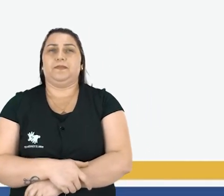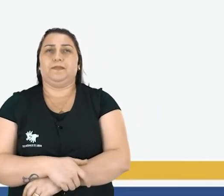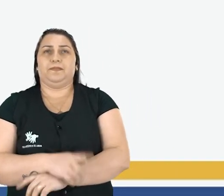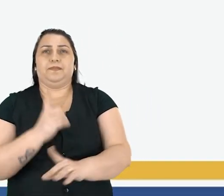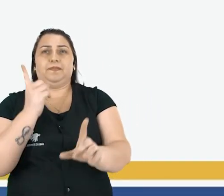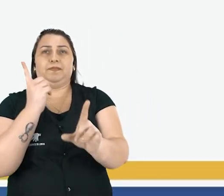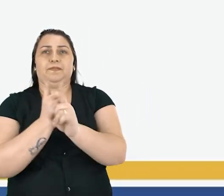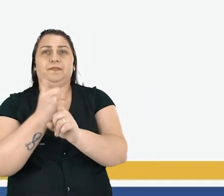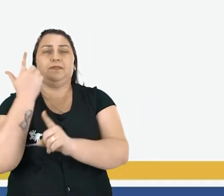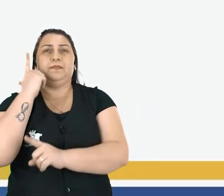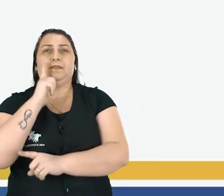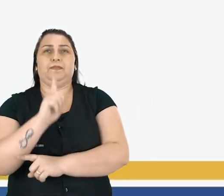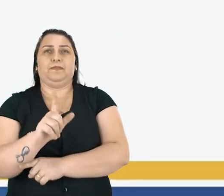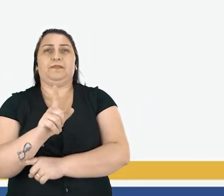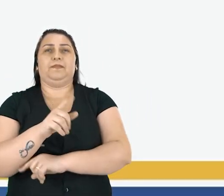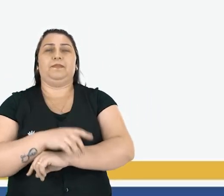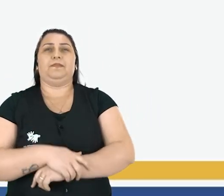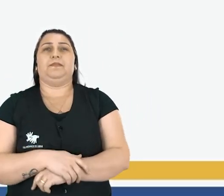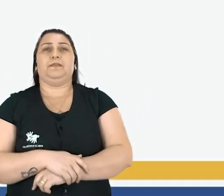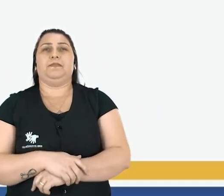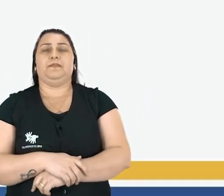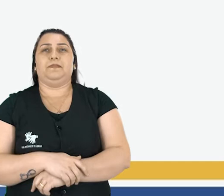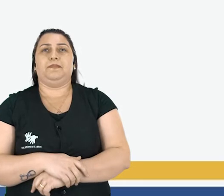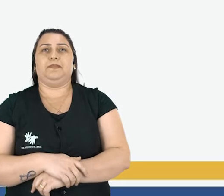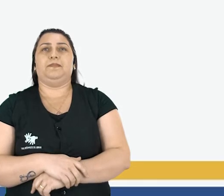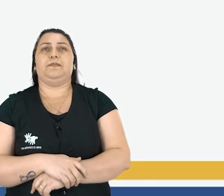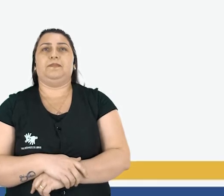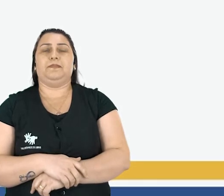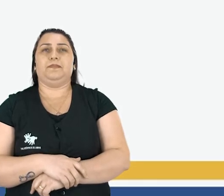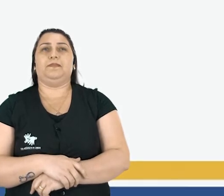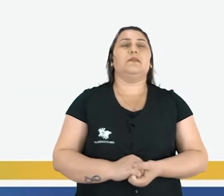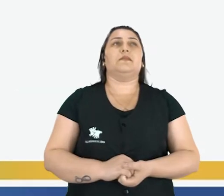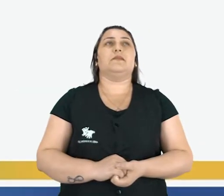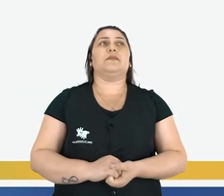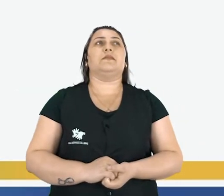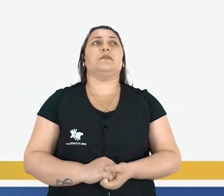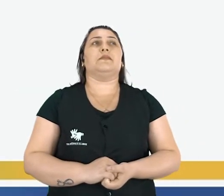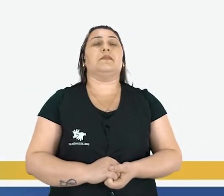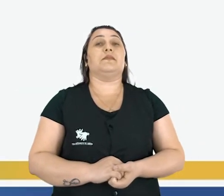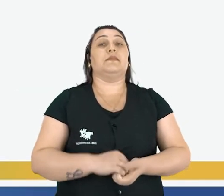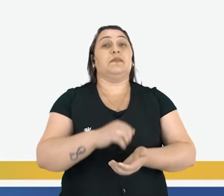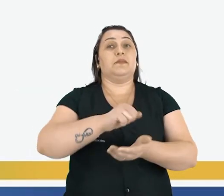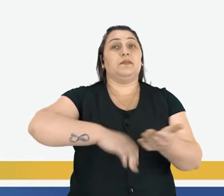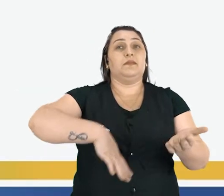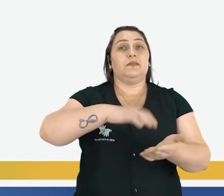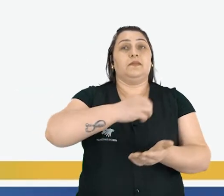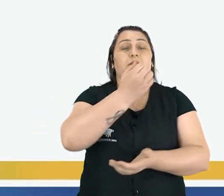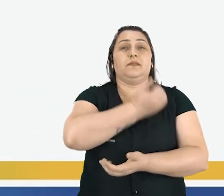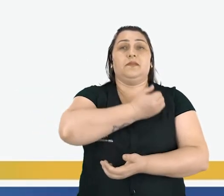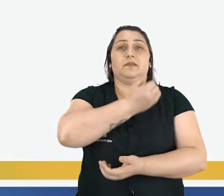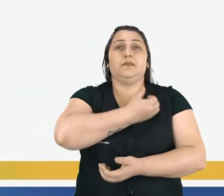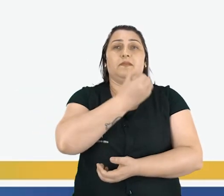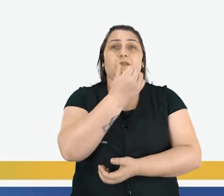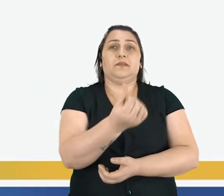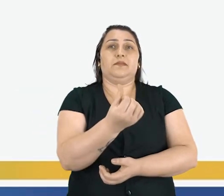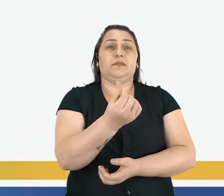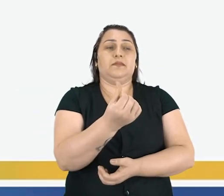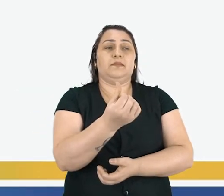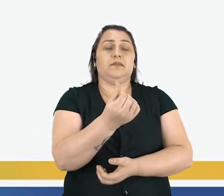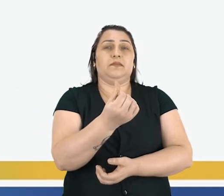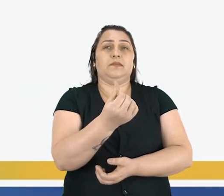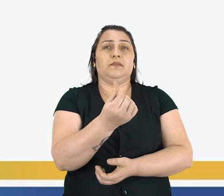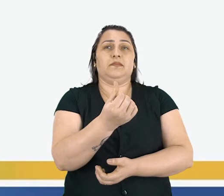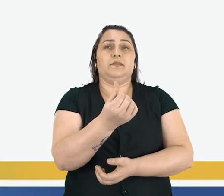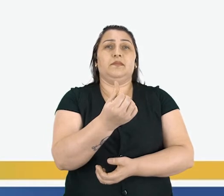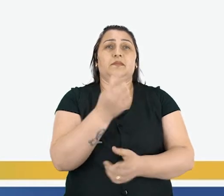localizar então a criança que está em pé muito bem atividade número 6